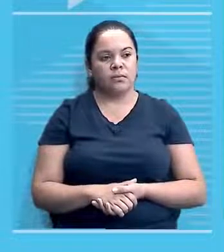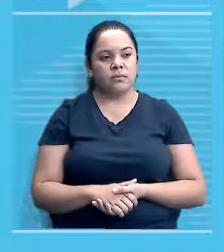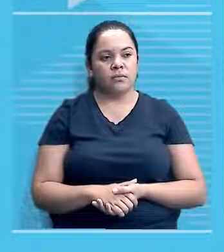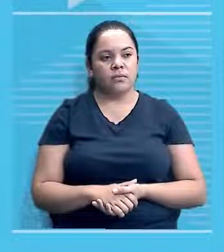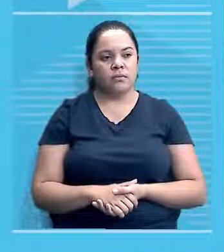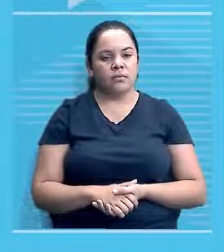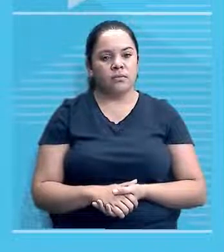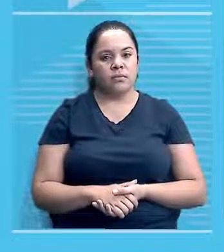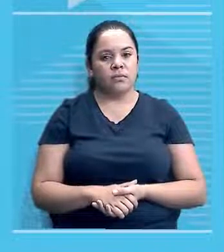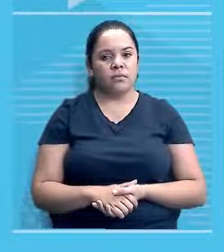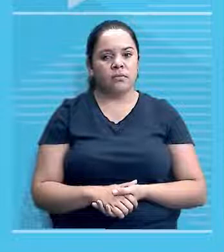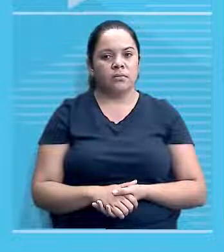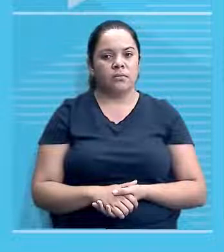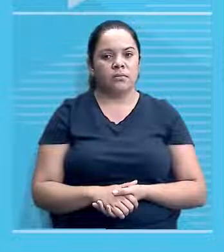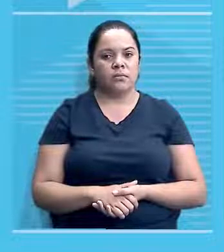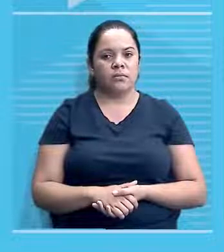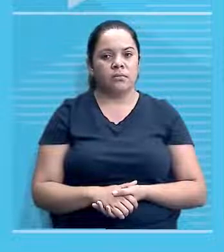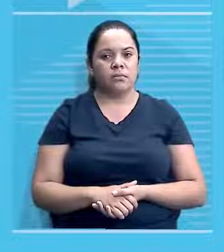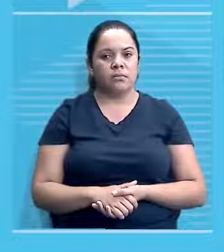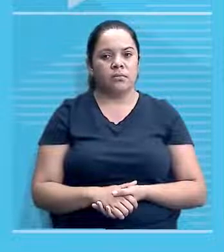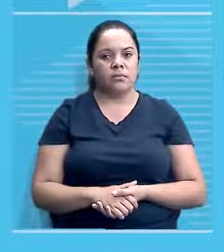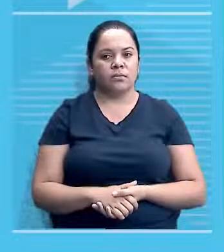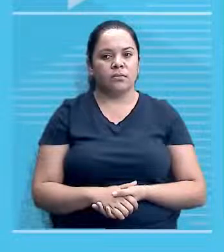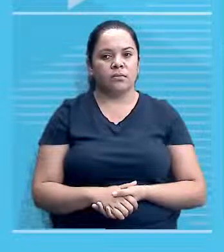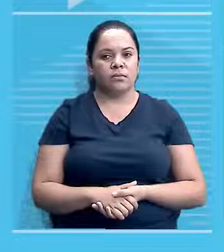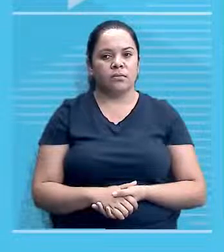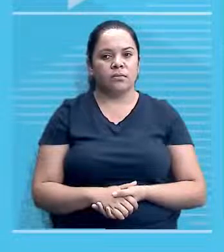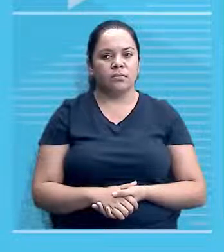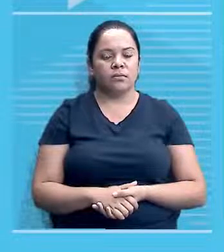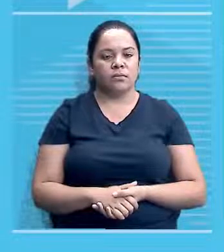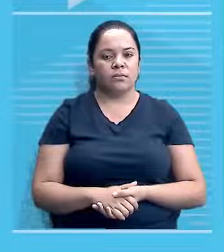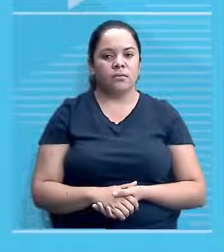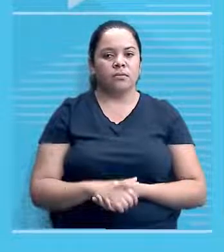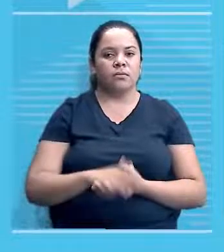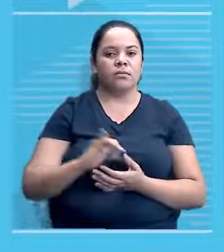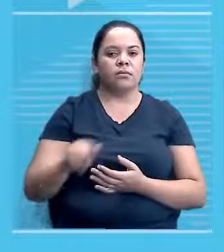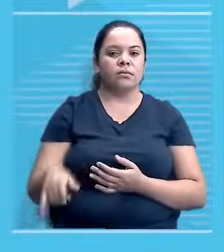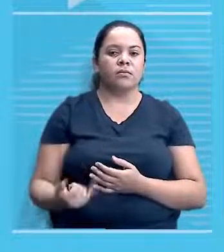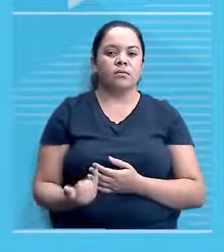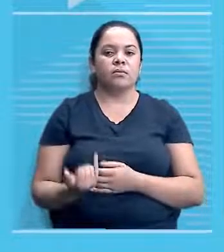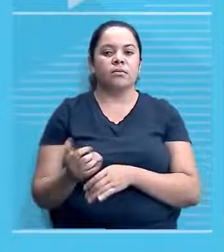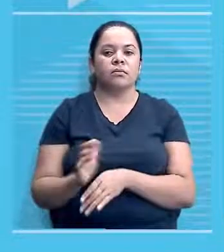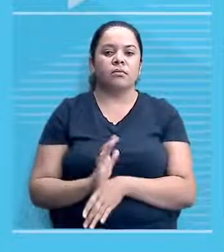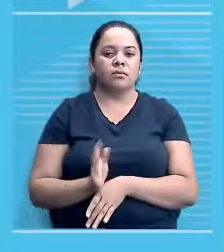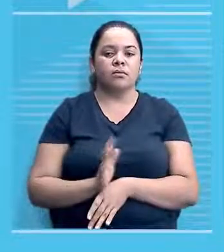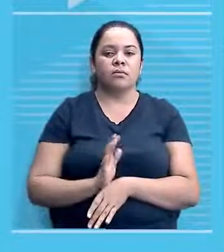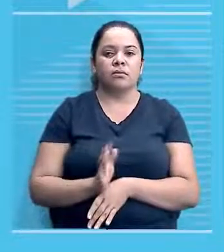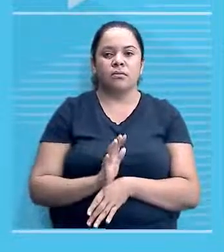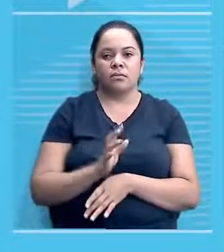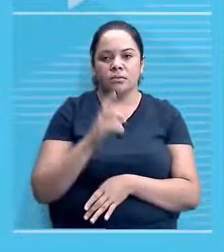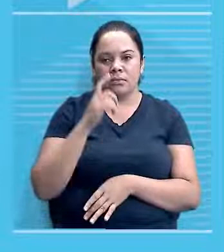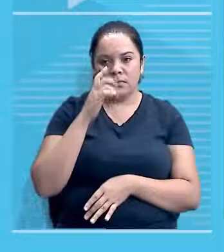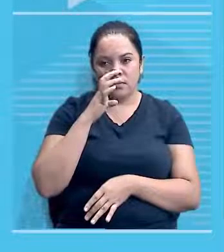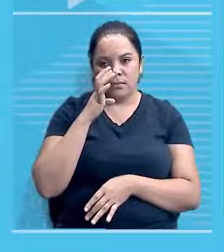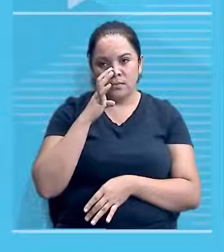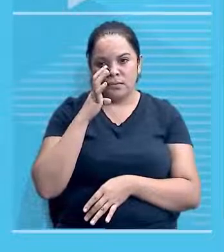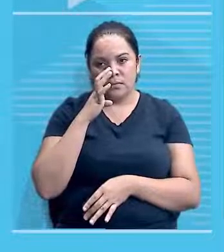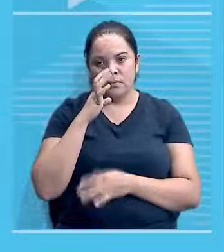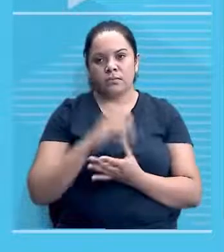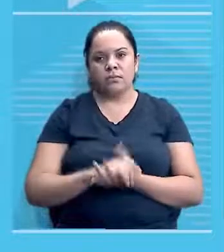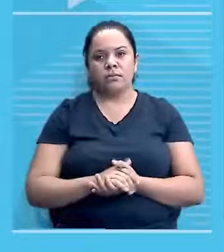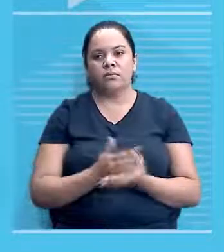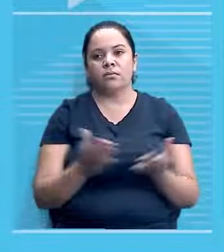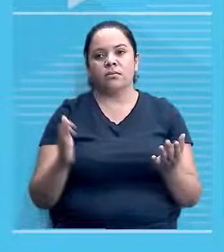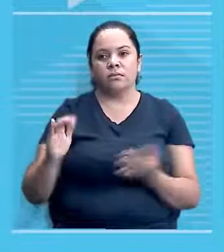é tirar proveito né Olha aí a expressão né aproveitar o filme assista a ele vocês vão gostar